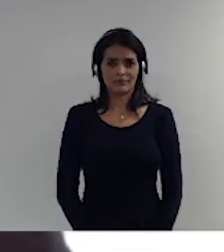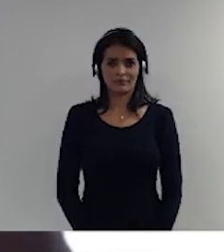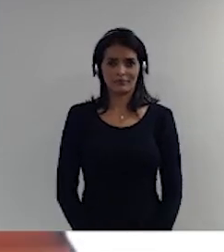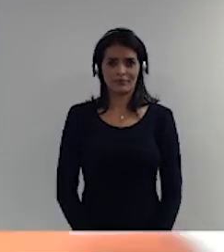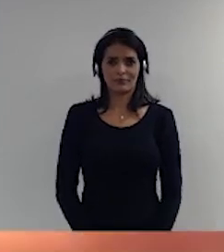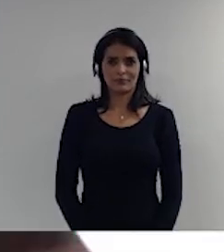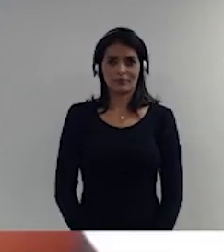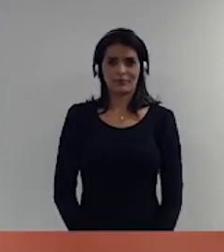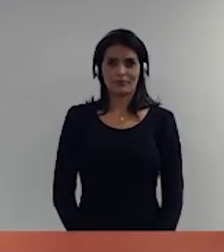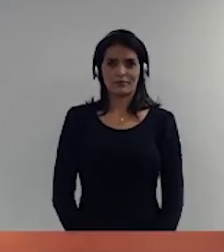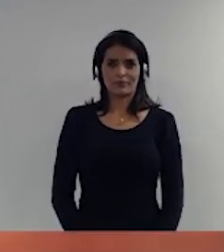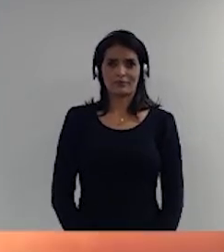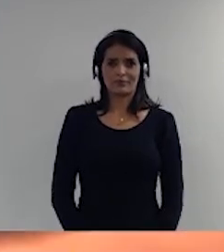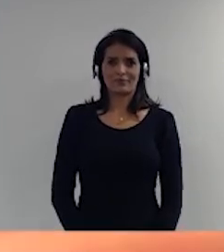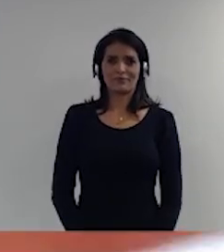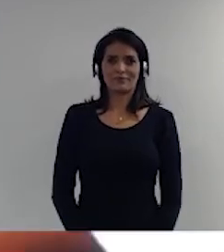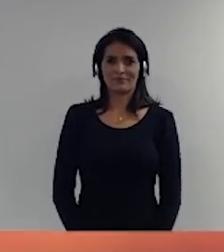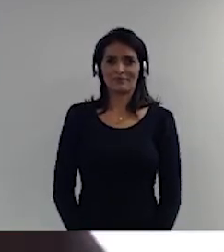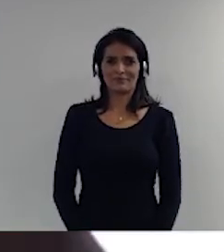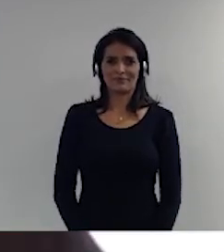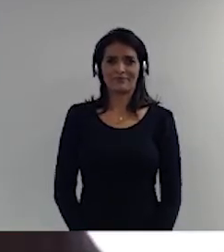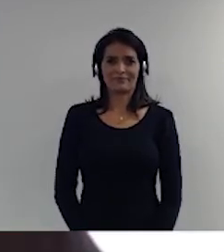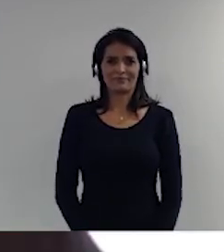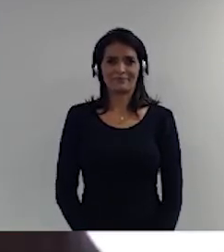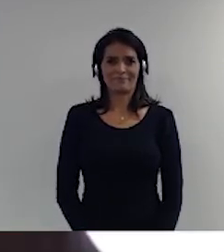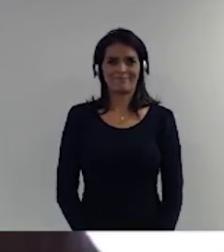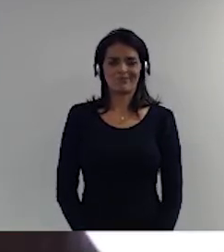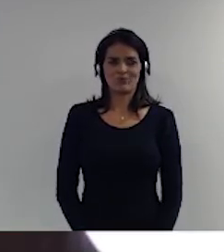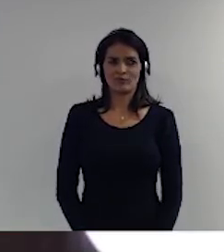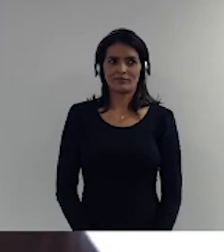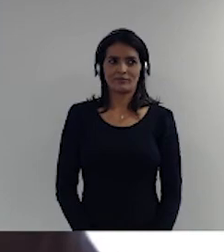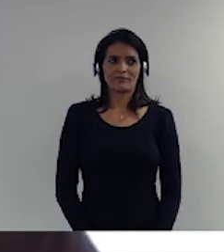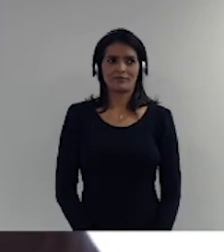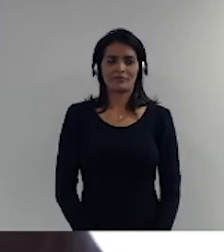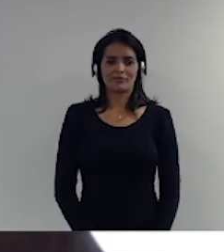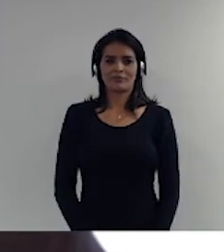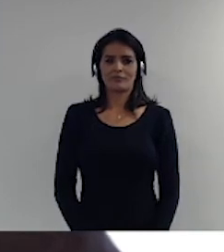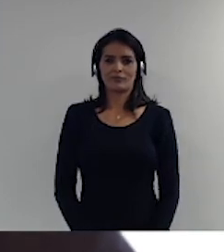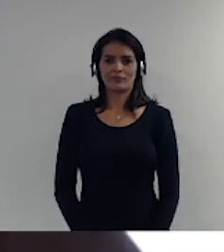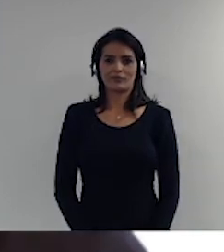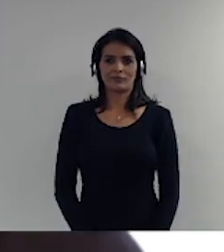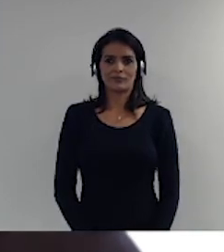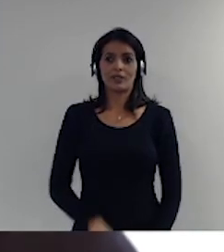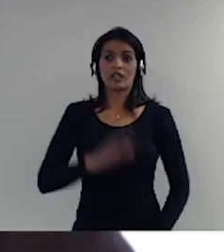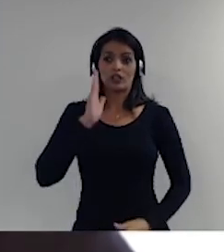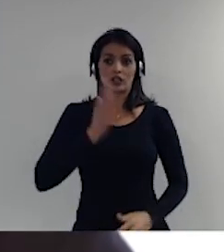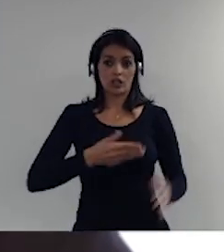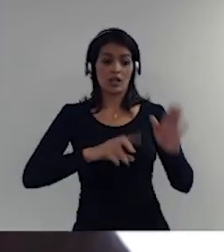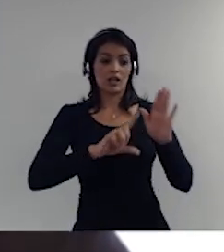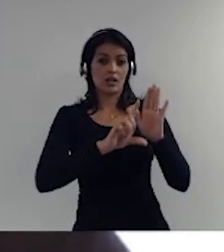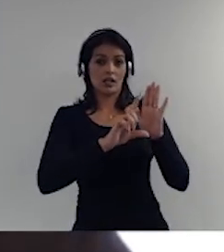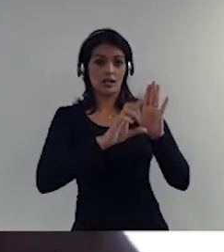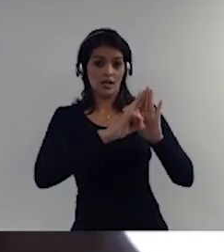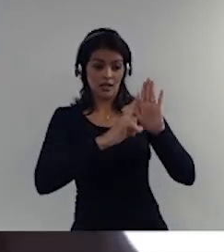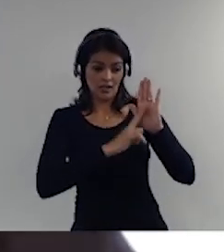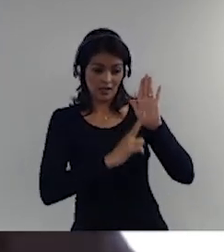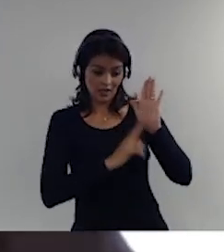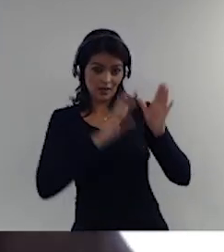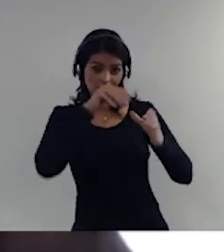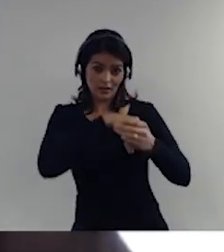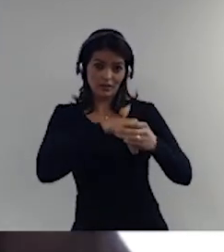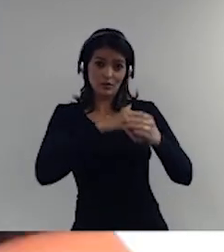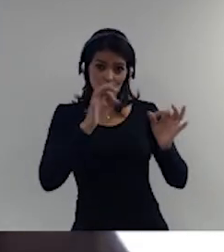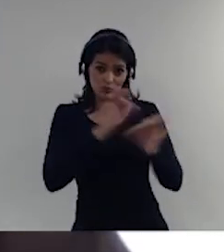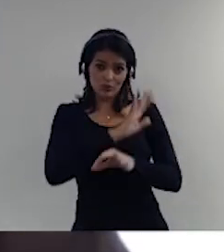se jogar luz sobre alguns deveres dos regulados que já estão presentes na norma e que